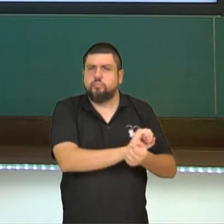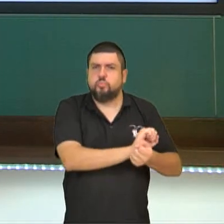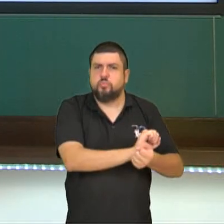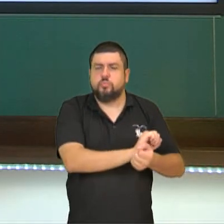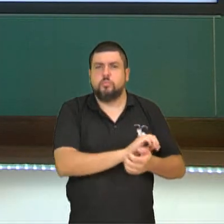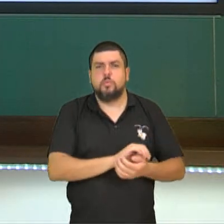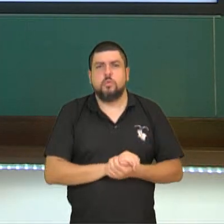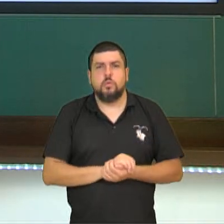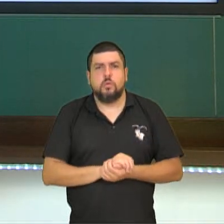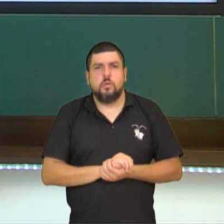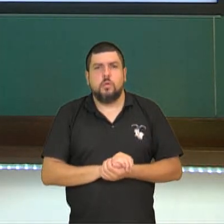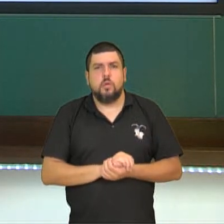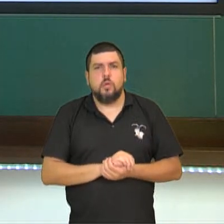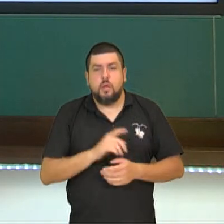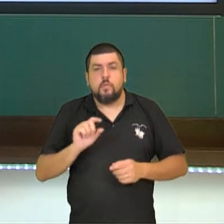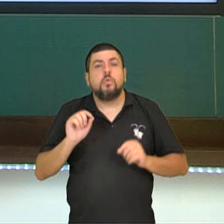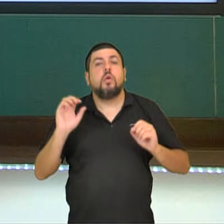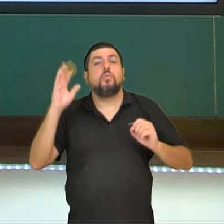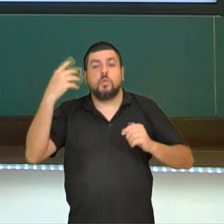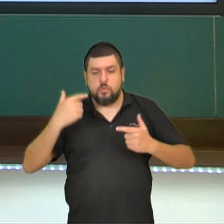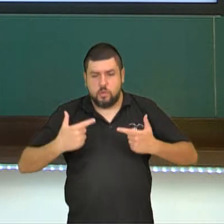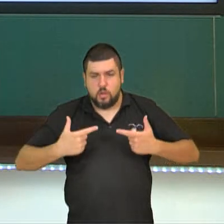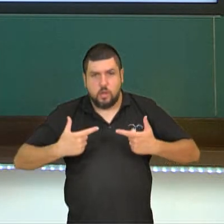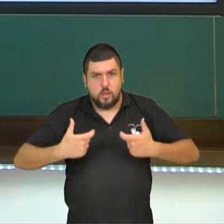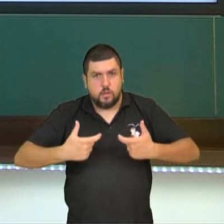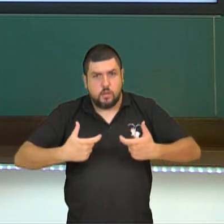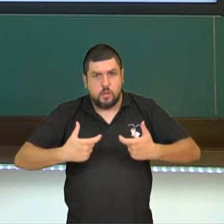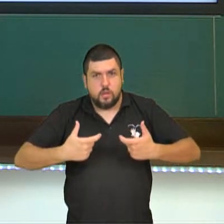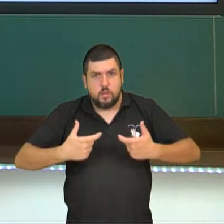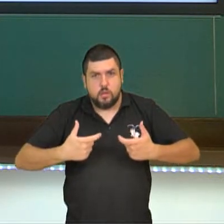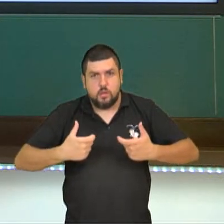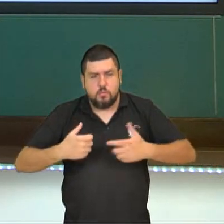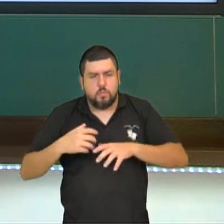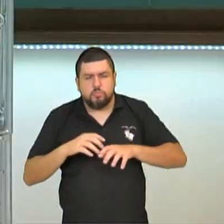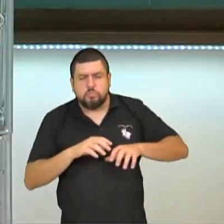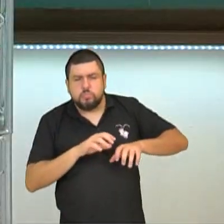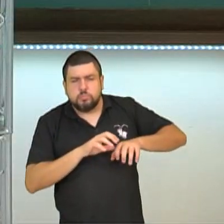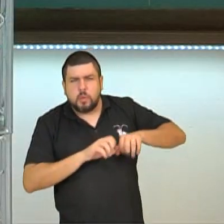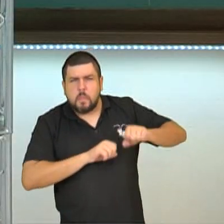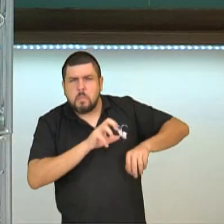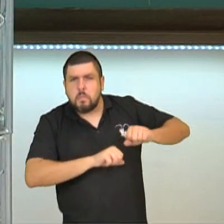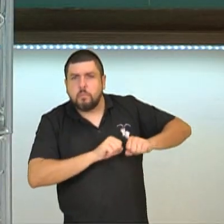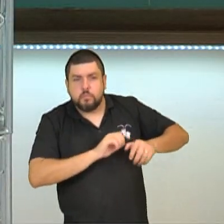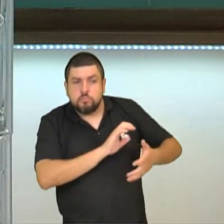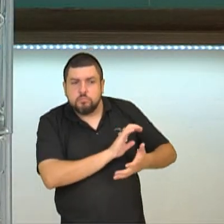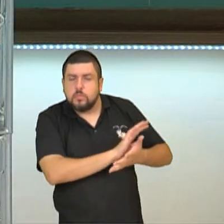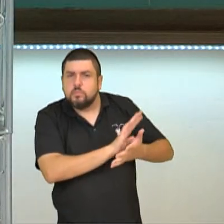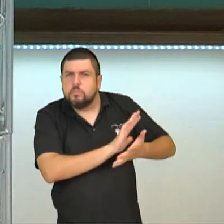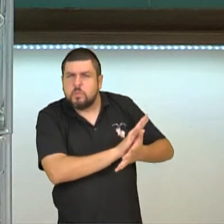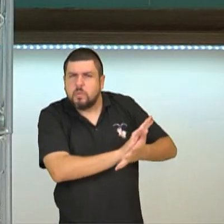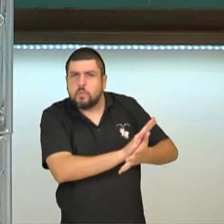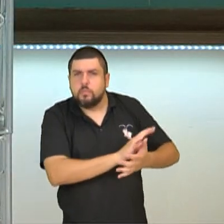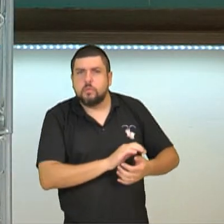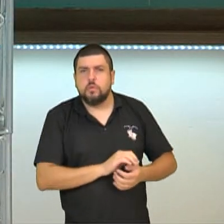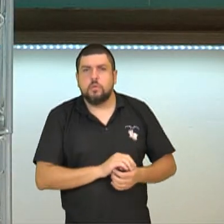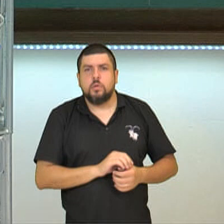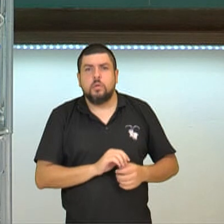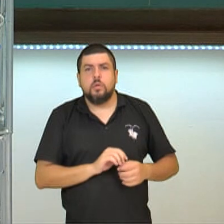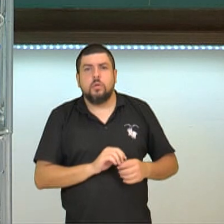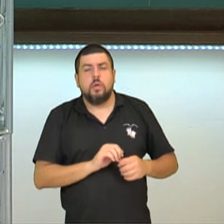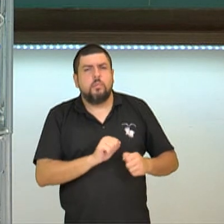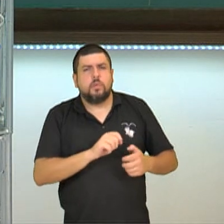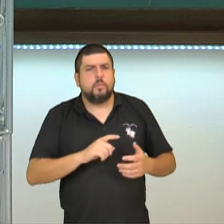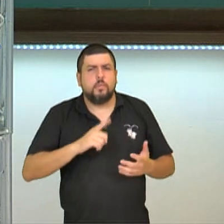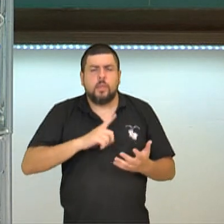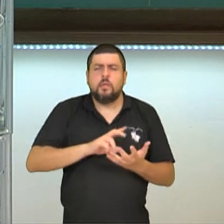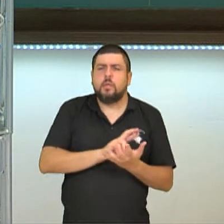dominada por uma guerra, ela foi derrotada numa guerra, virou prisioneiro, ou é um estrangeiro, ou pode ser por dívidas. Tem